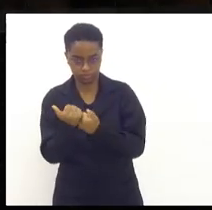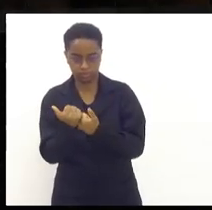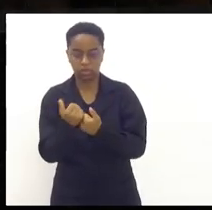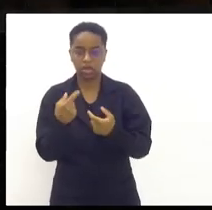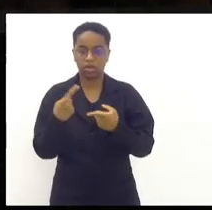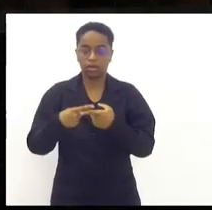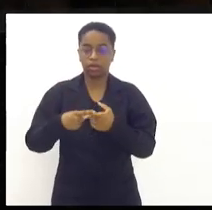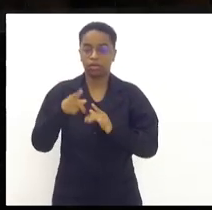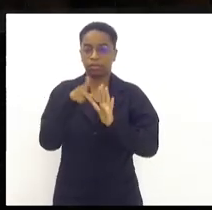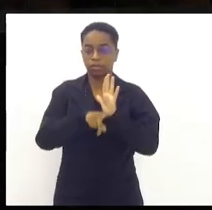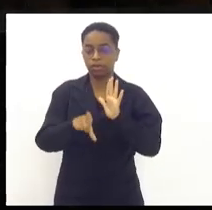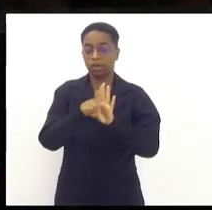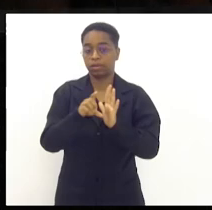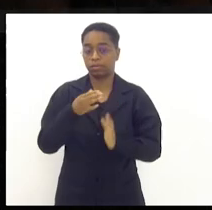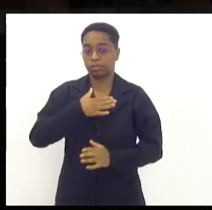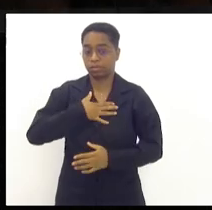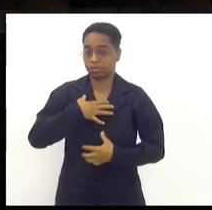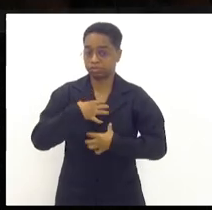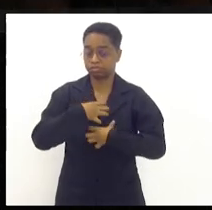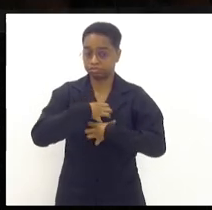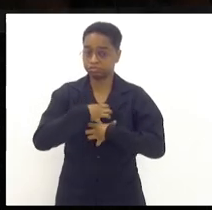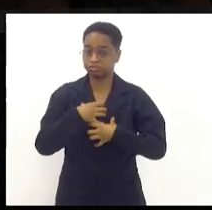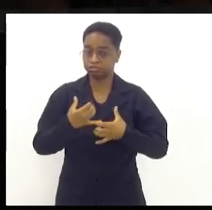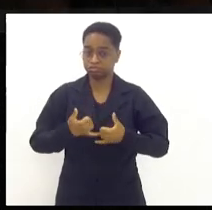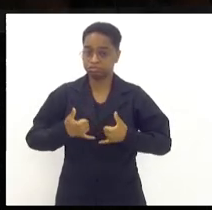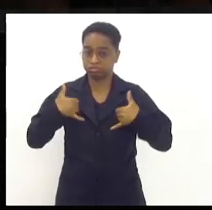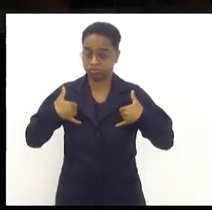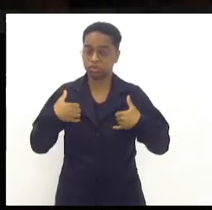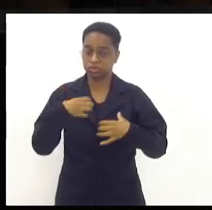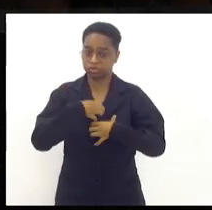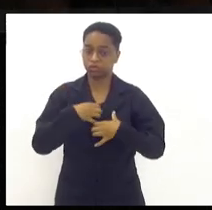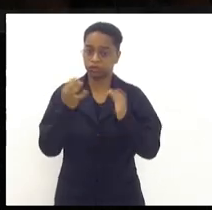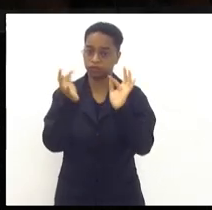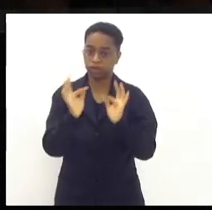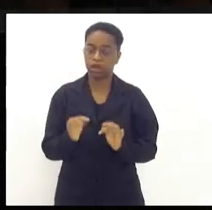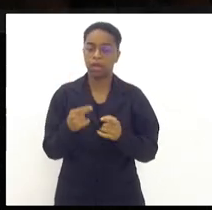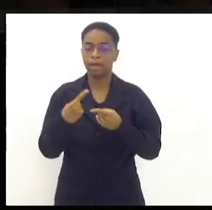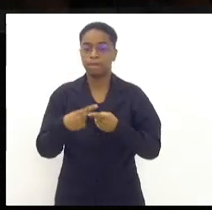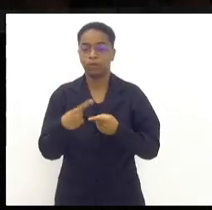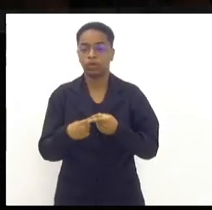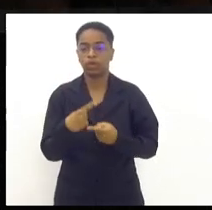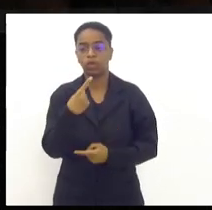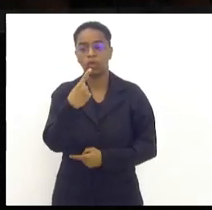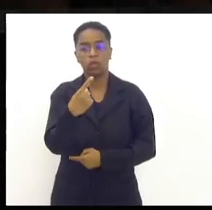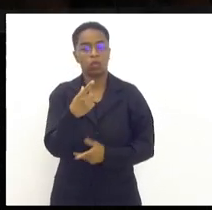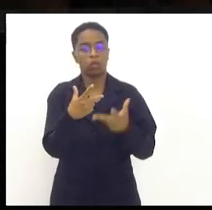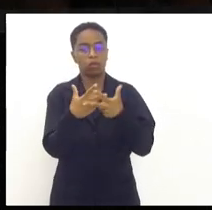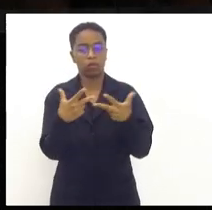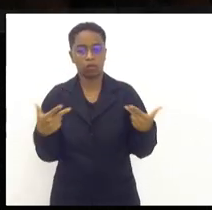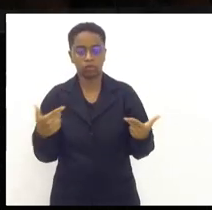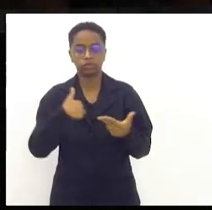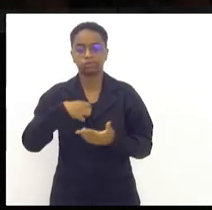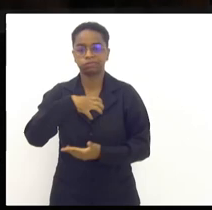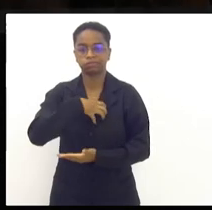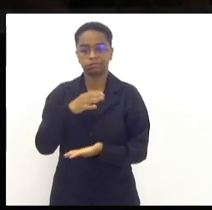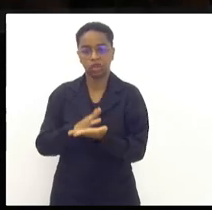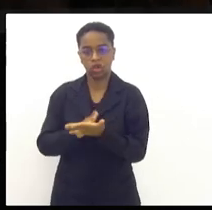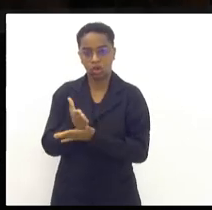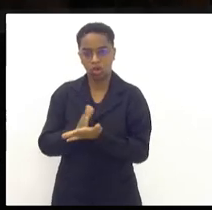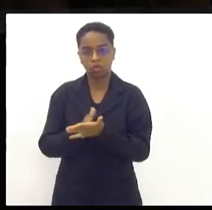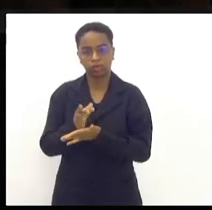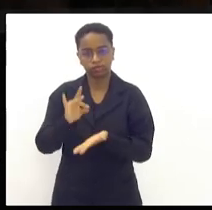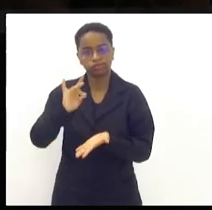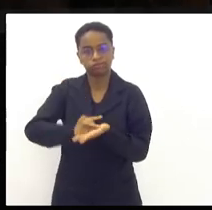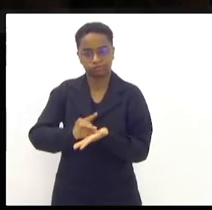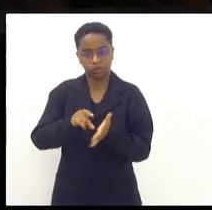mim, me dá satisfação. Porque se tem uma coisa que me incomoda